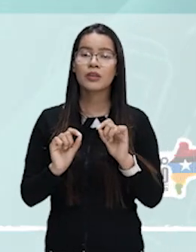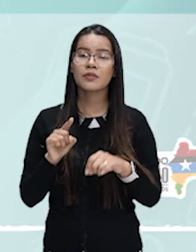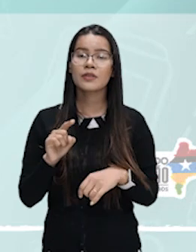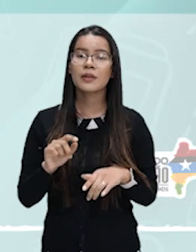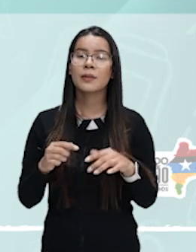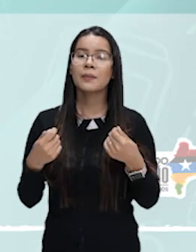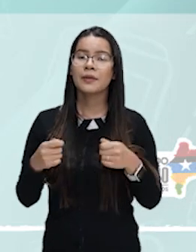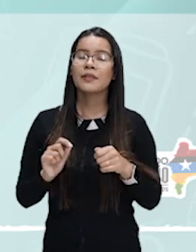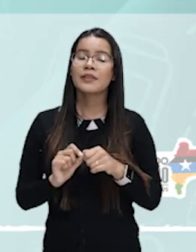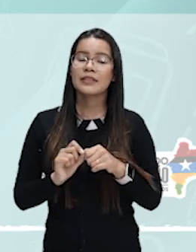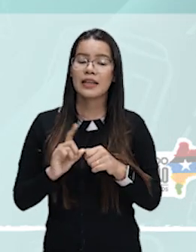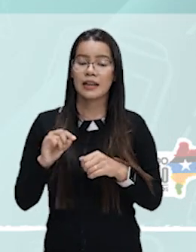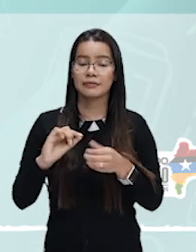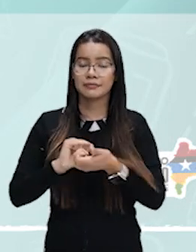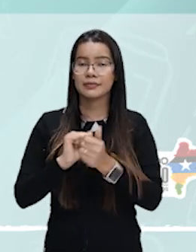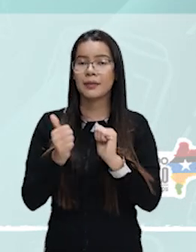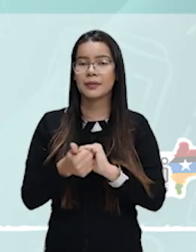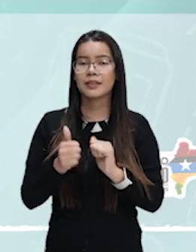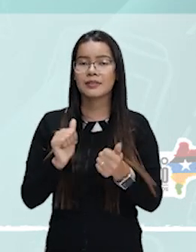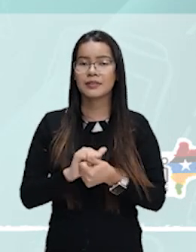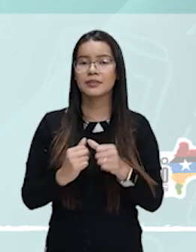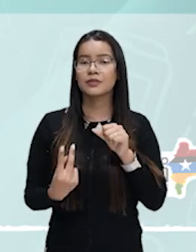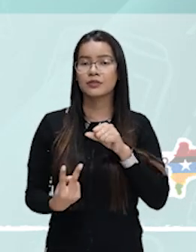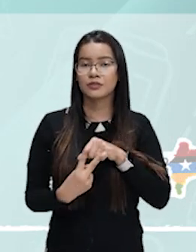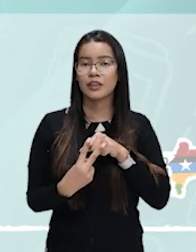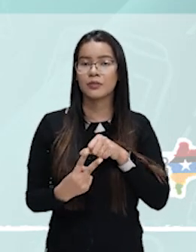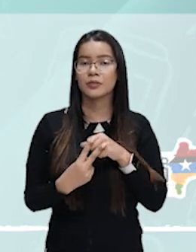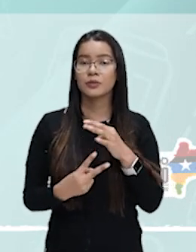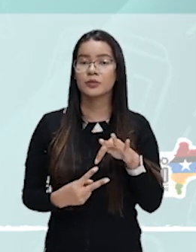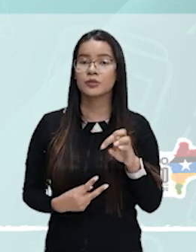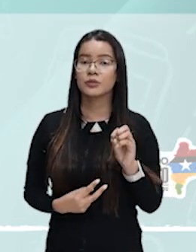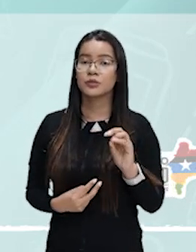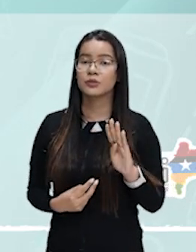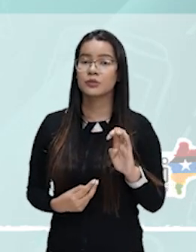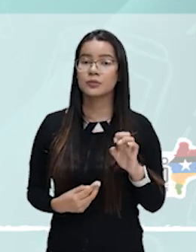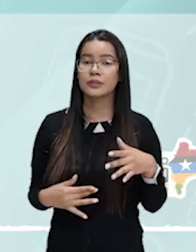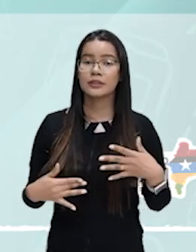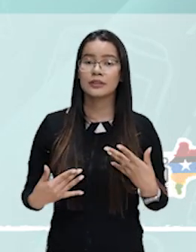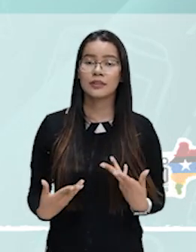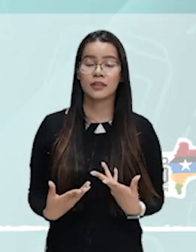é a adequação do verbo to be. Então, o verbo there to be